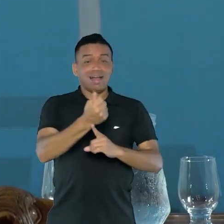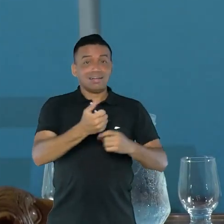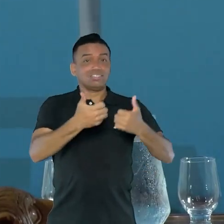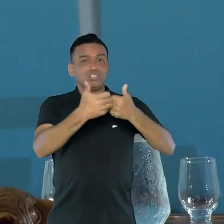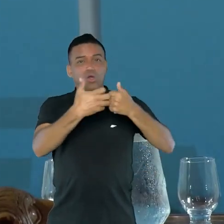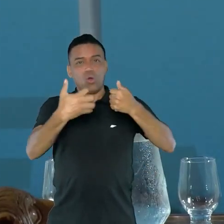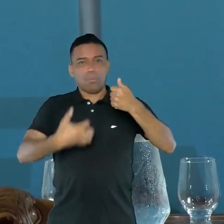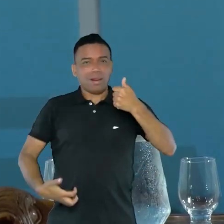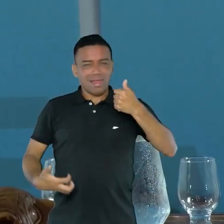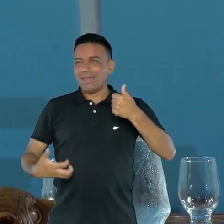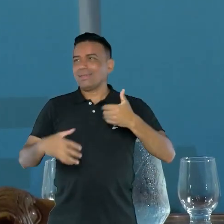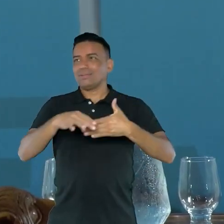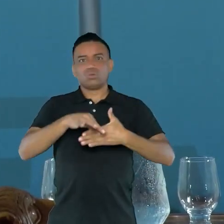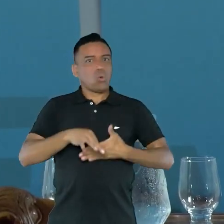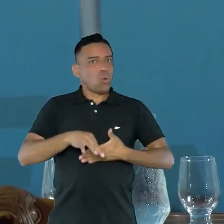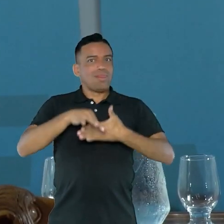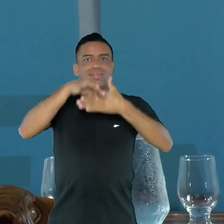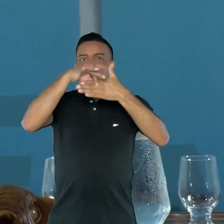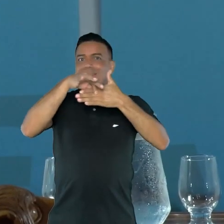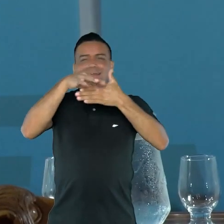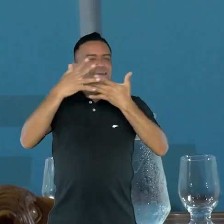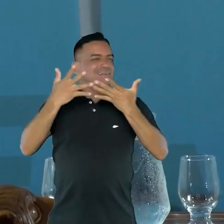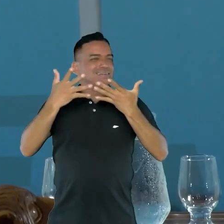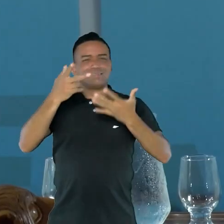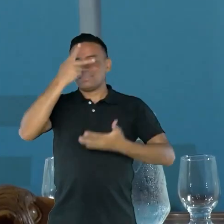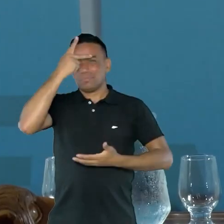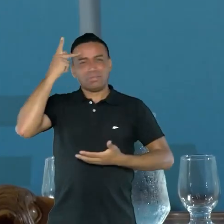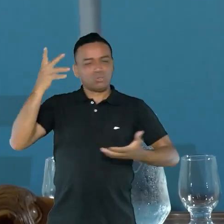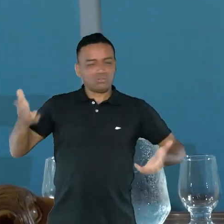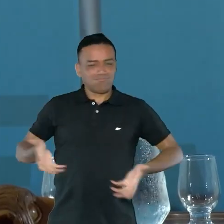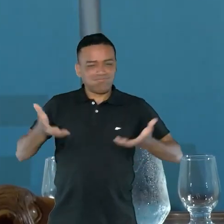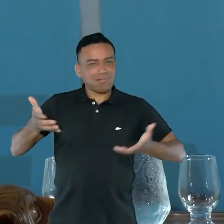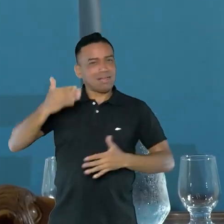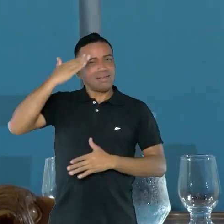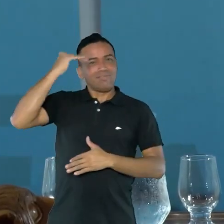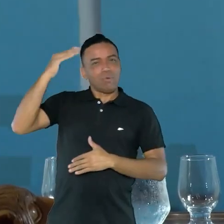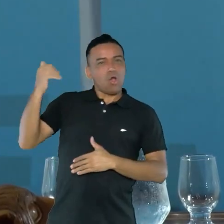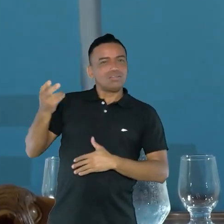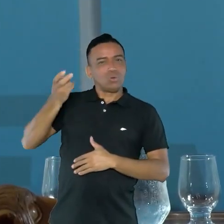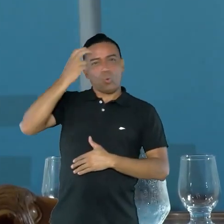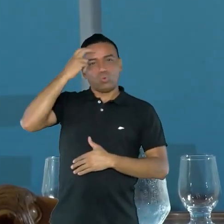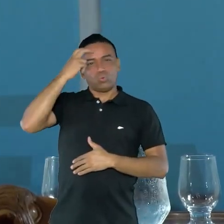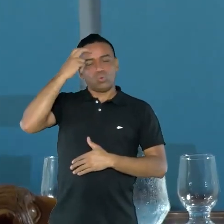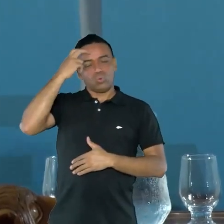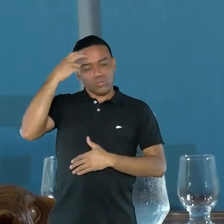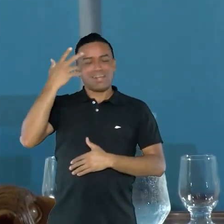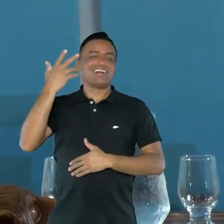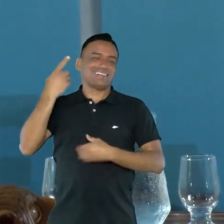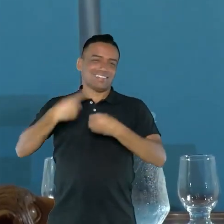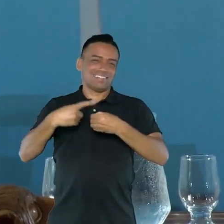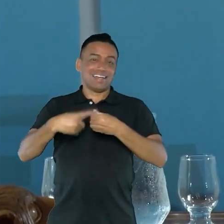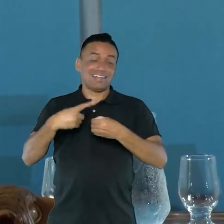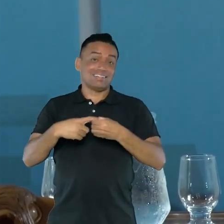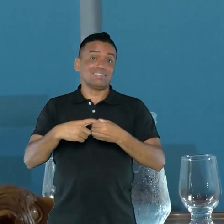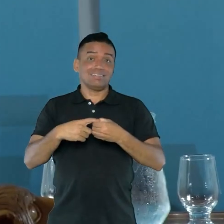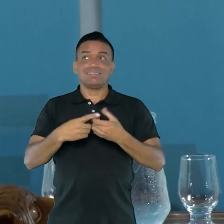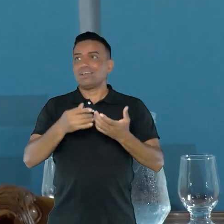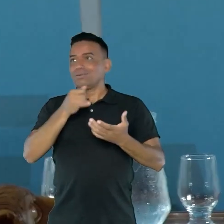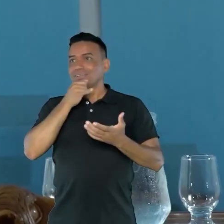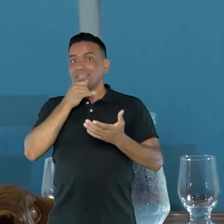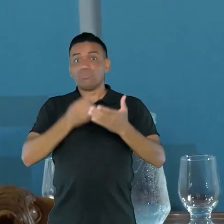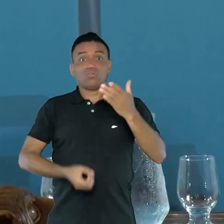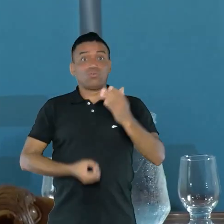de cabelos e barba grisalhos, usando uma camisa azul escuro e uma calça preta. A escritora